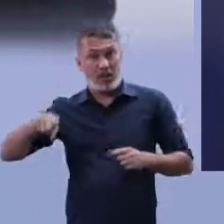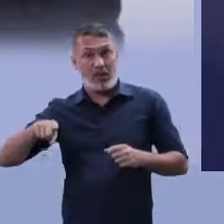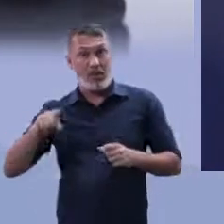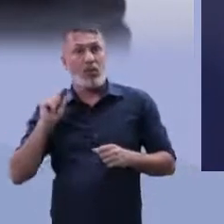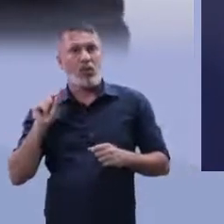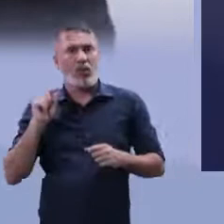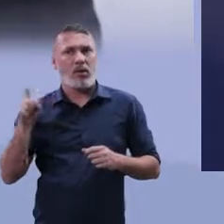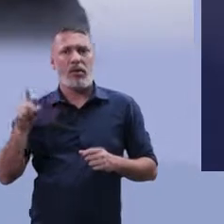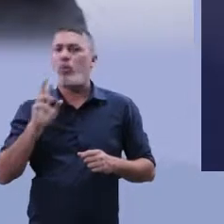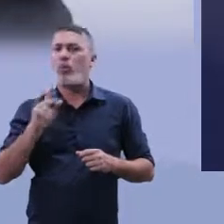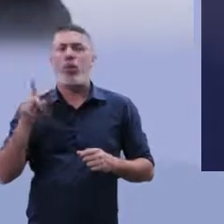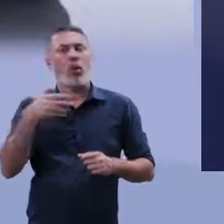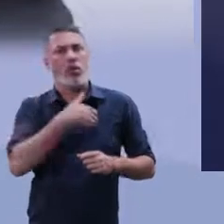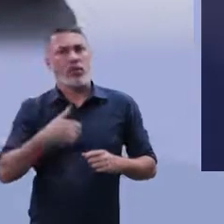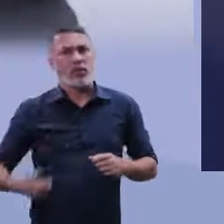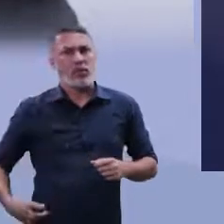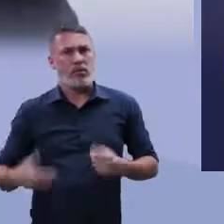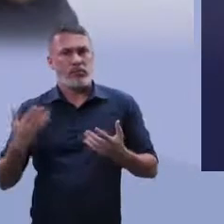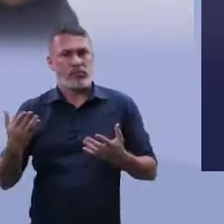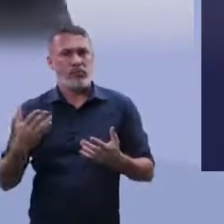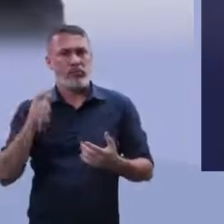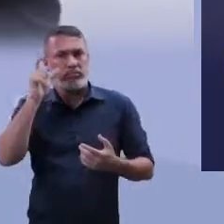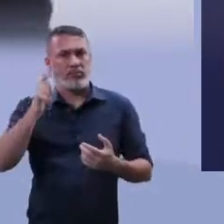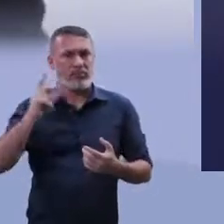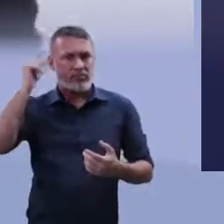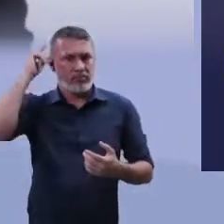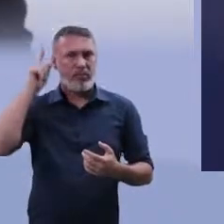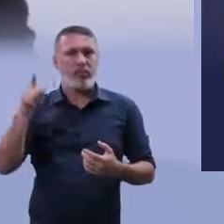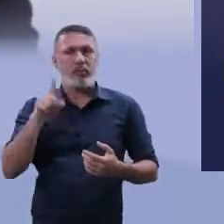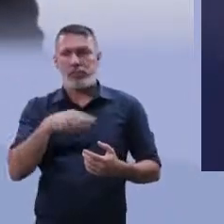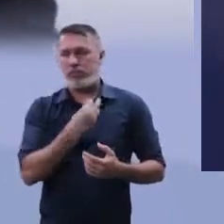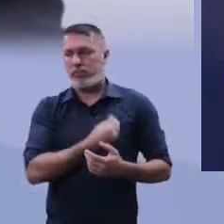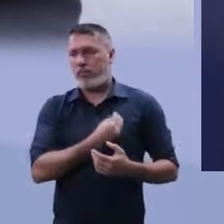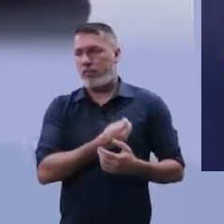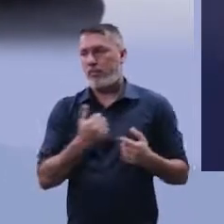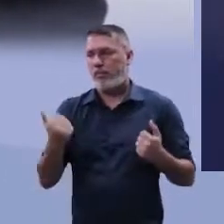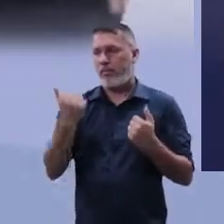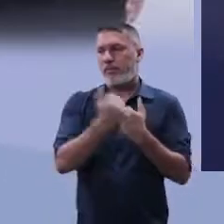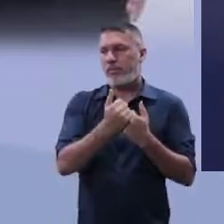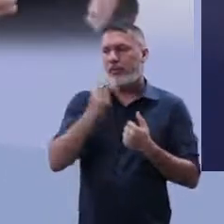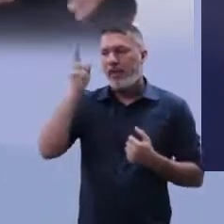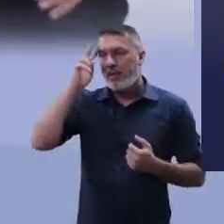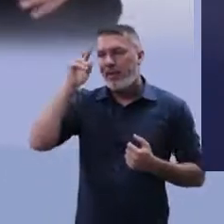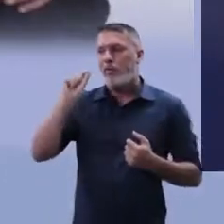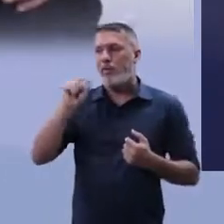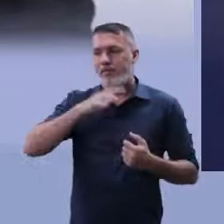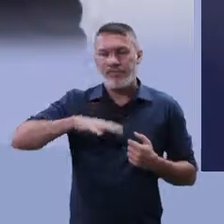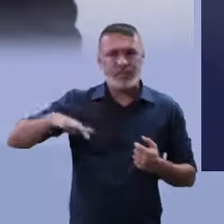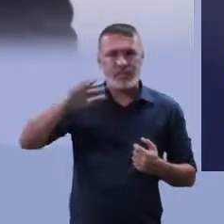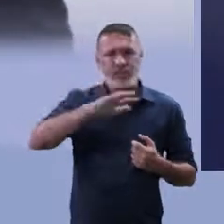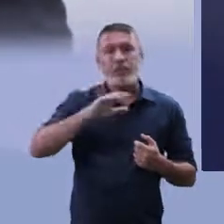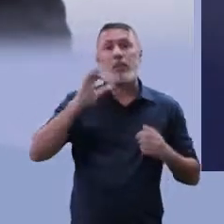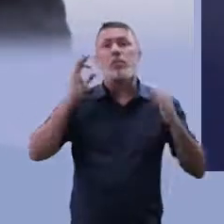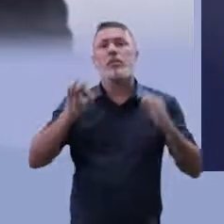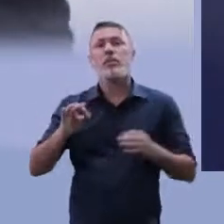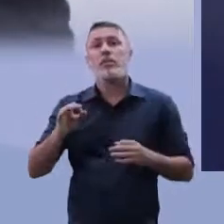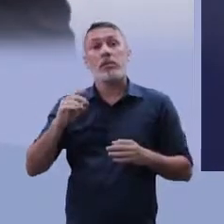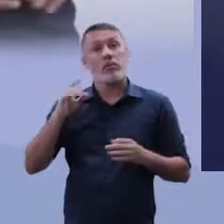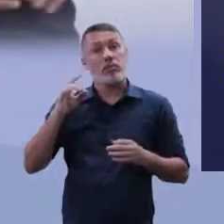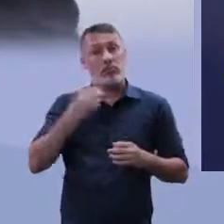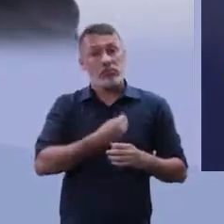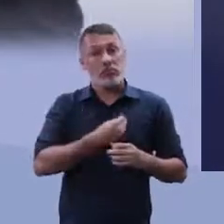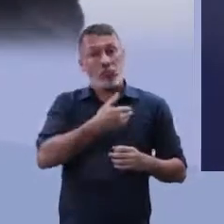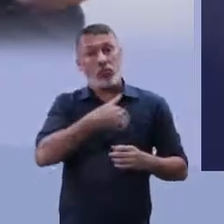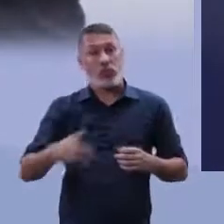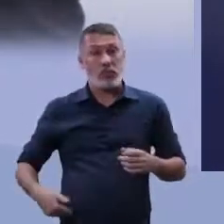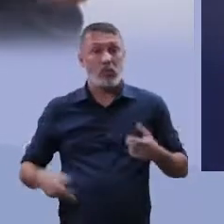falando de alguém que está fora do poder. Ele não é um revolucionário, ele é um governante, né? O Charles, lembrando em Montesquieu,